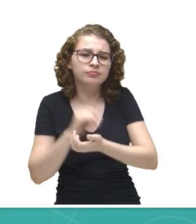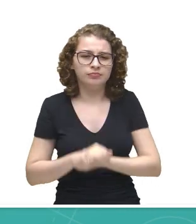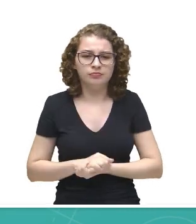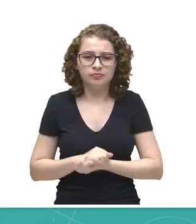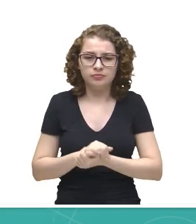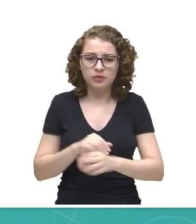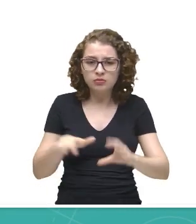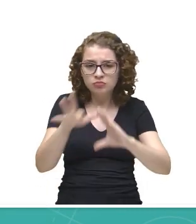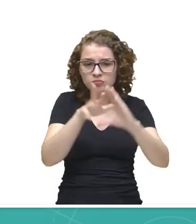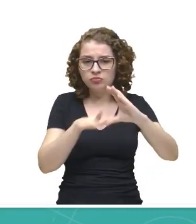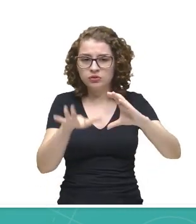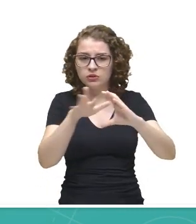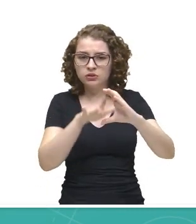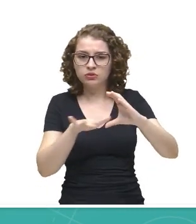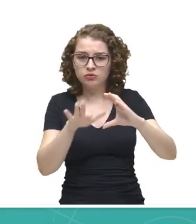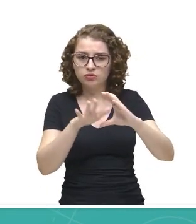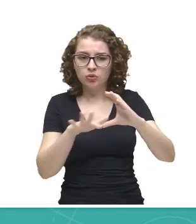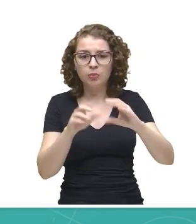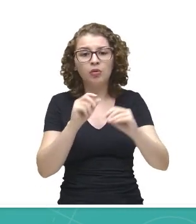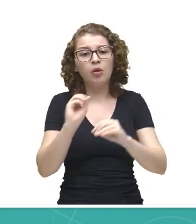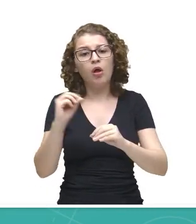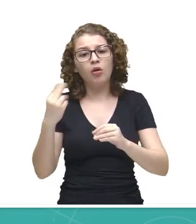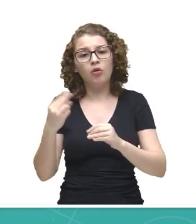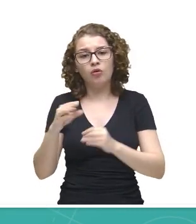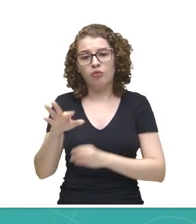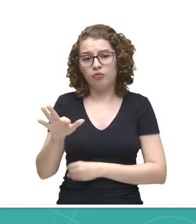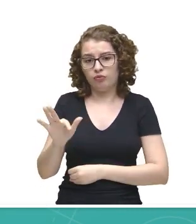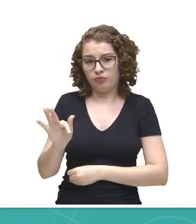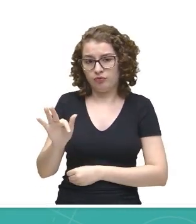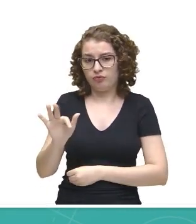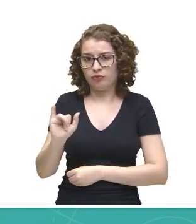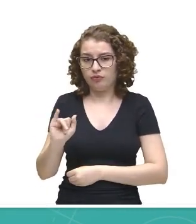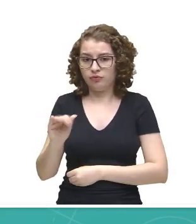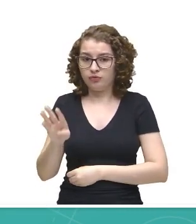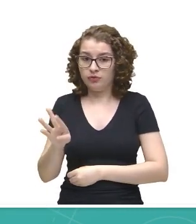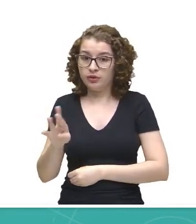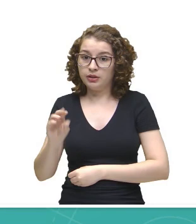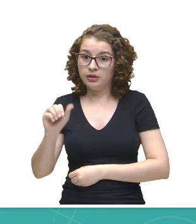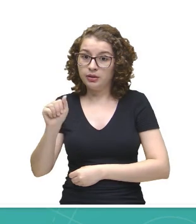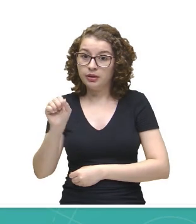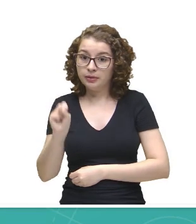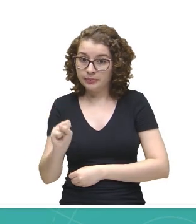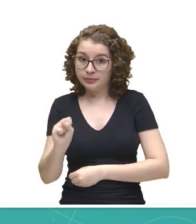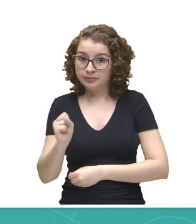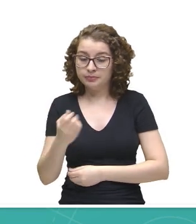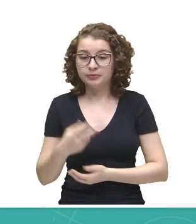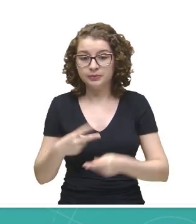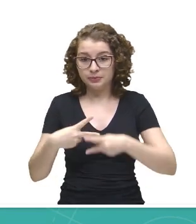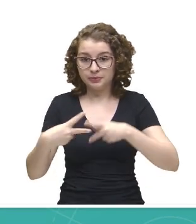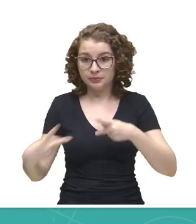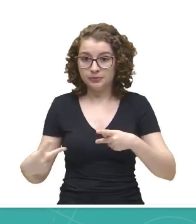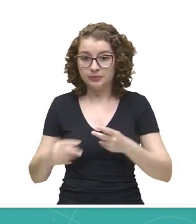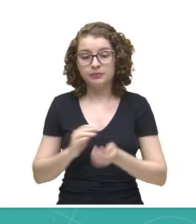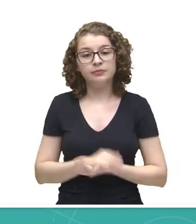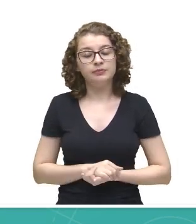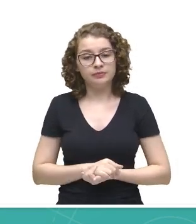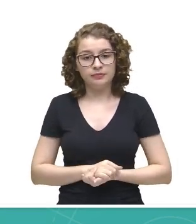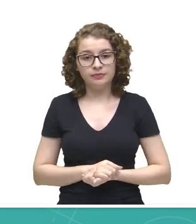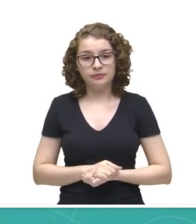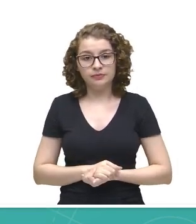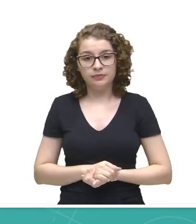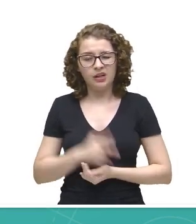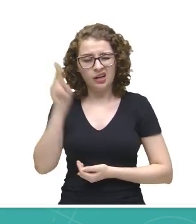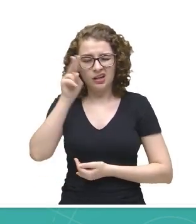fibras proteicas, né? Então, a gente viu que essa substância celular, ela é composta por